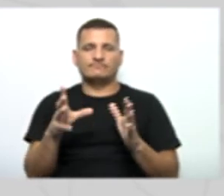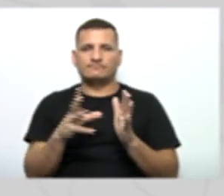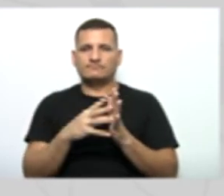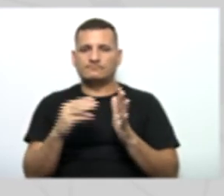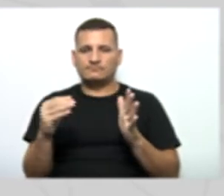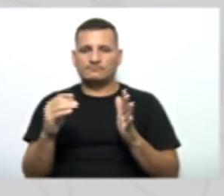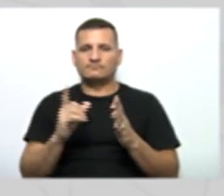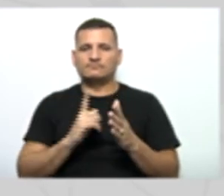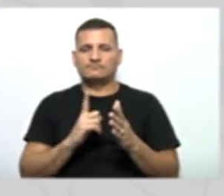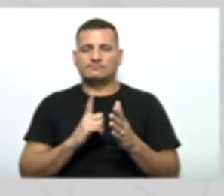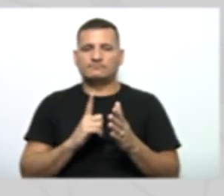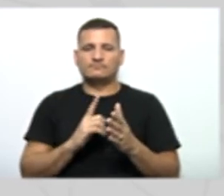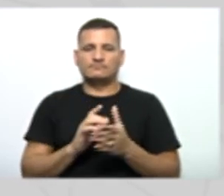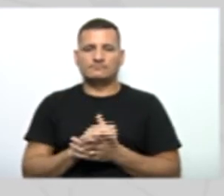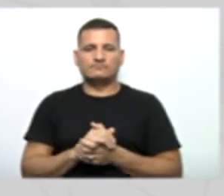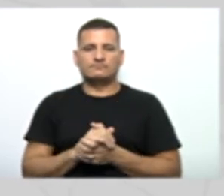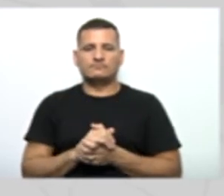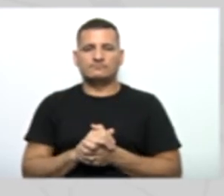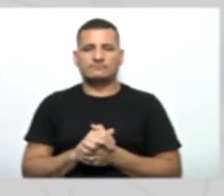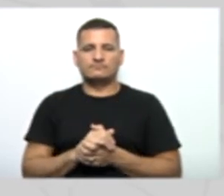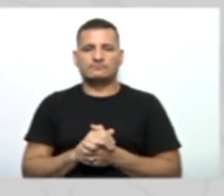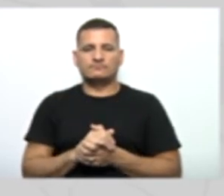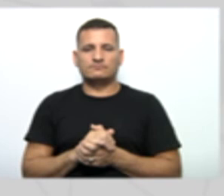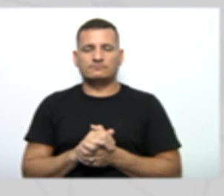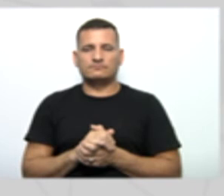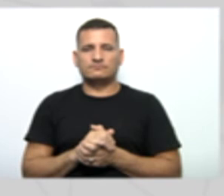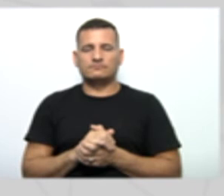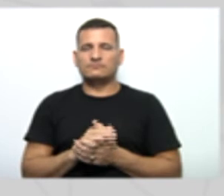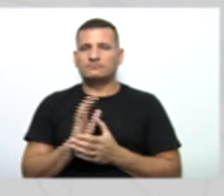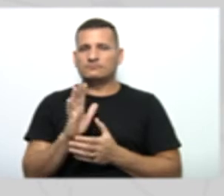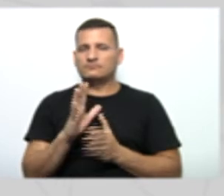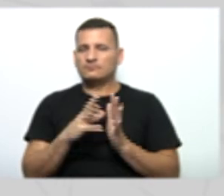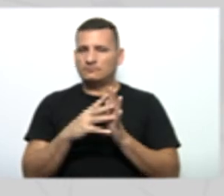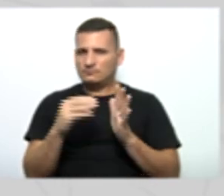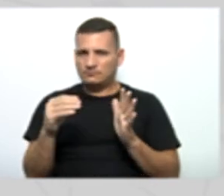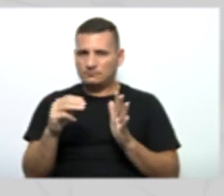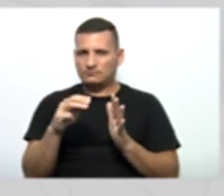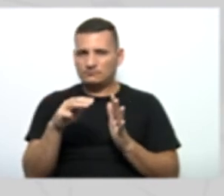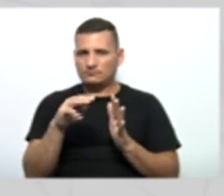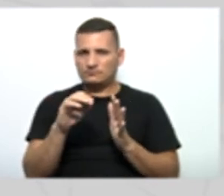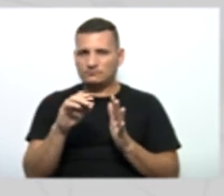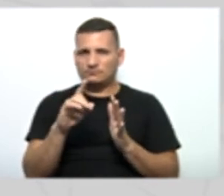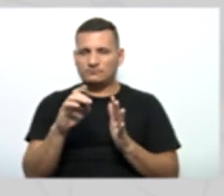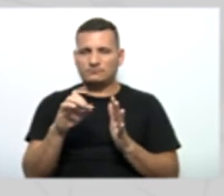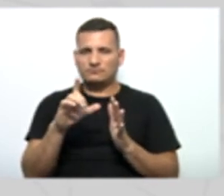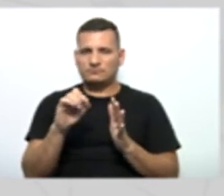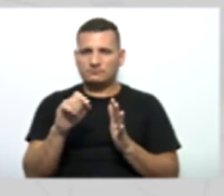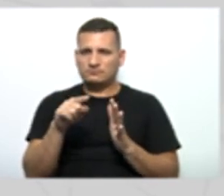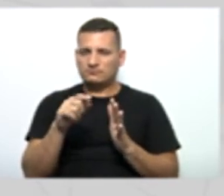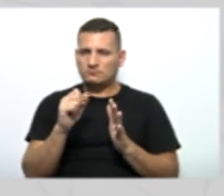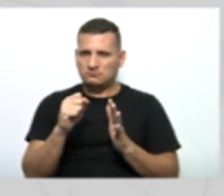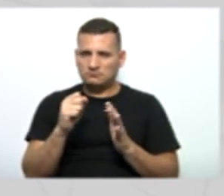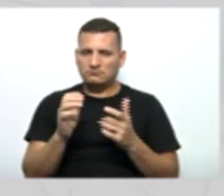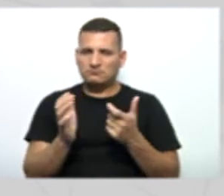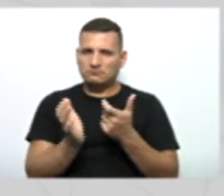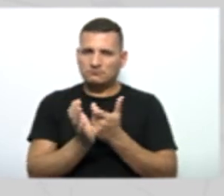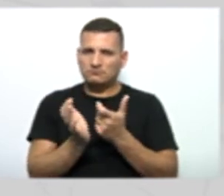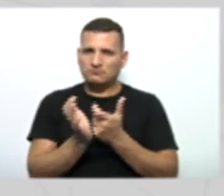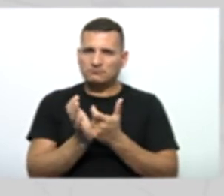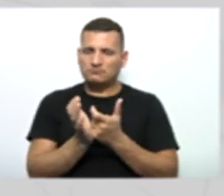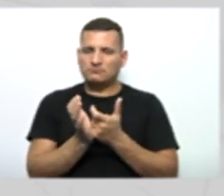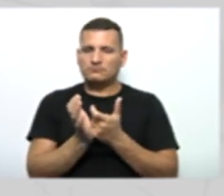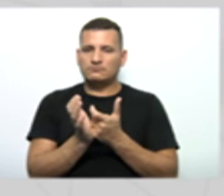um modelo. Modelo. Eu posso considerar esse modelo como uma classe? E